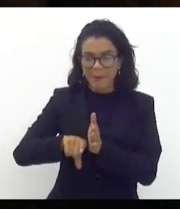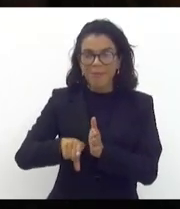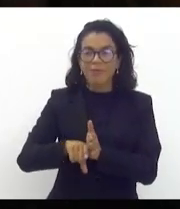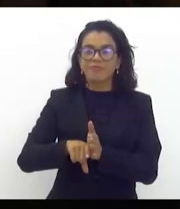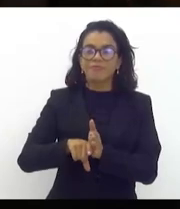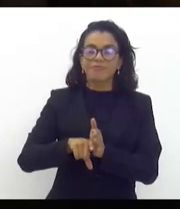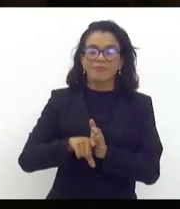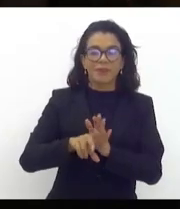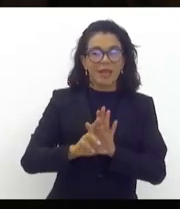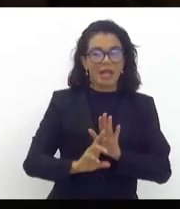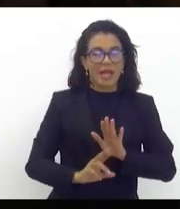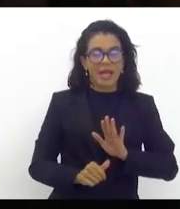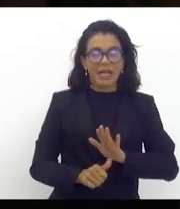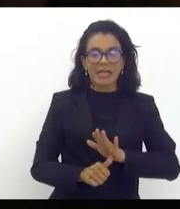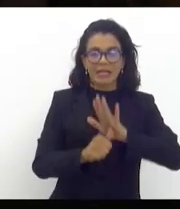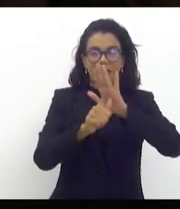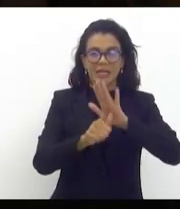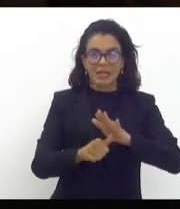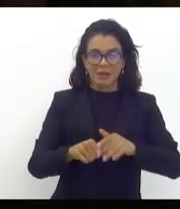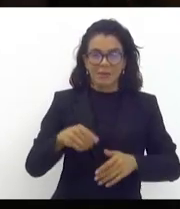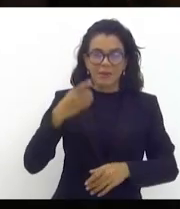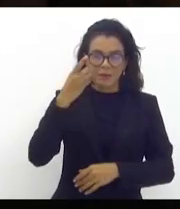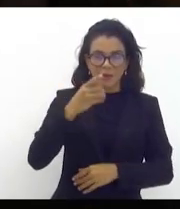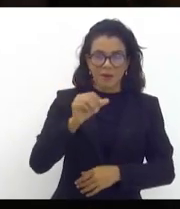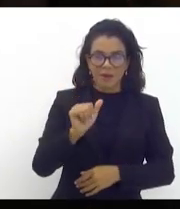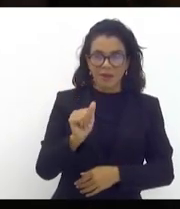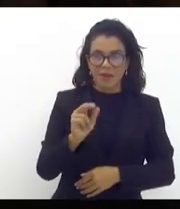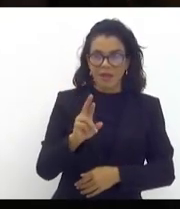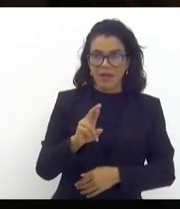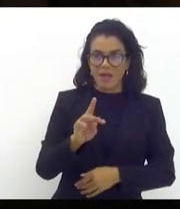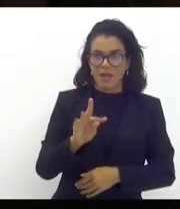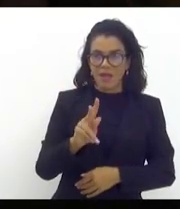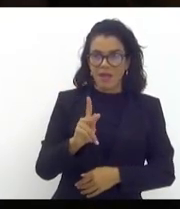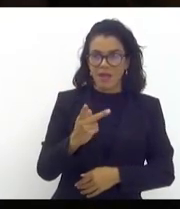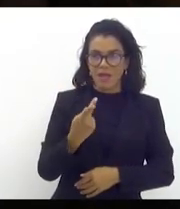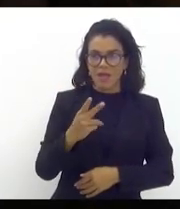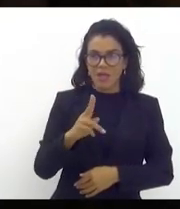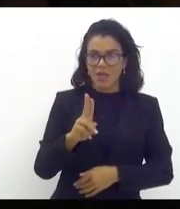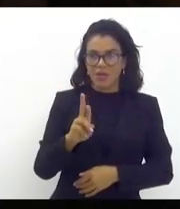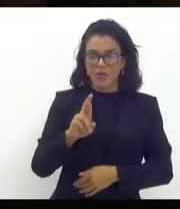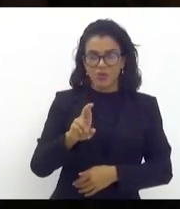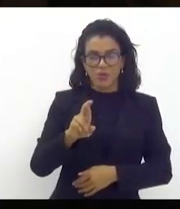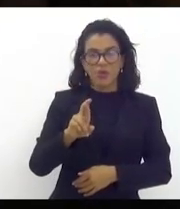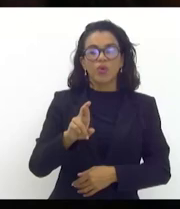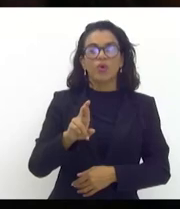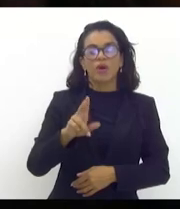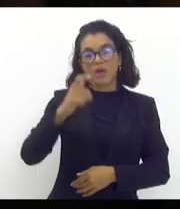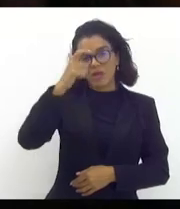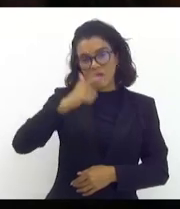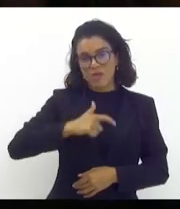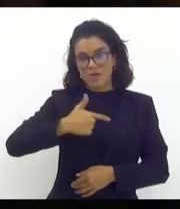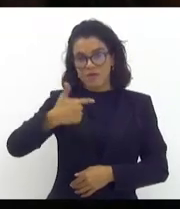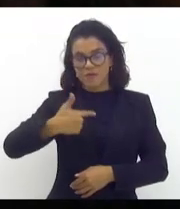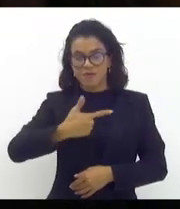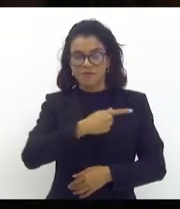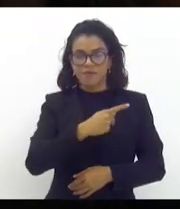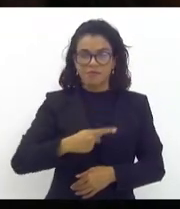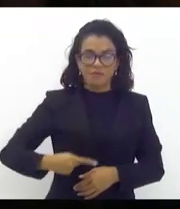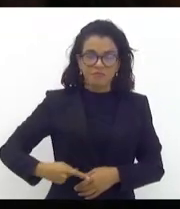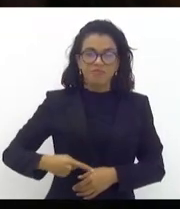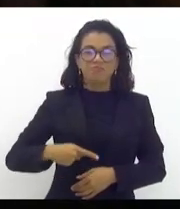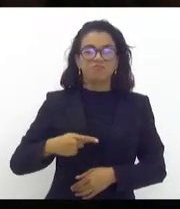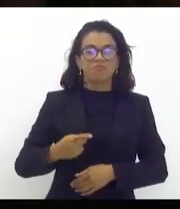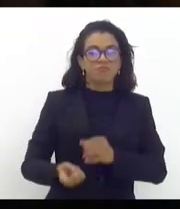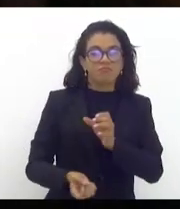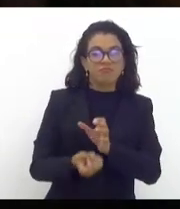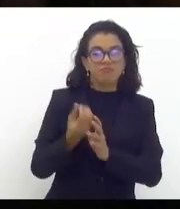pelo deputado Arthur Monteiro, do qual eu sou vice-presidente, fez uma